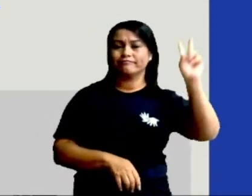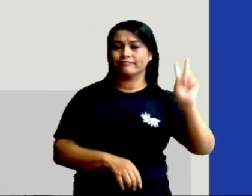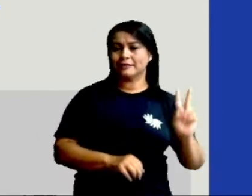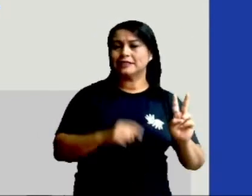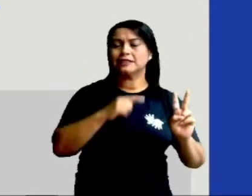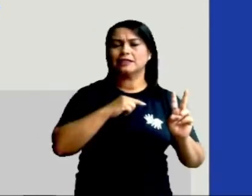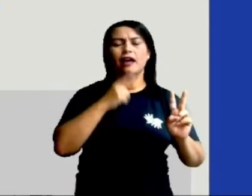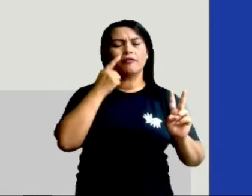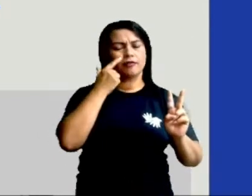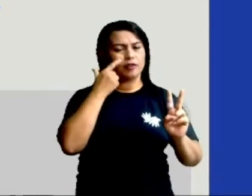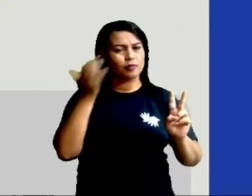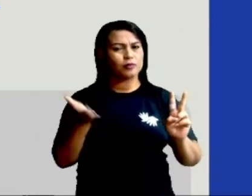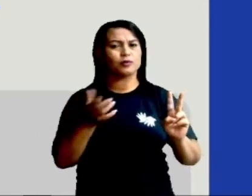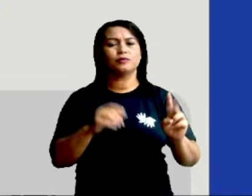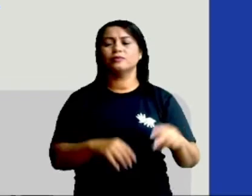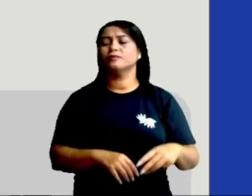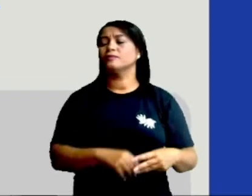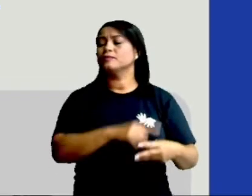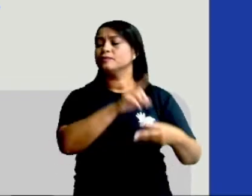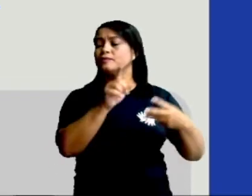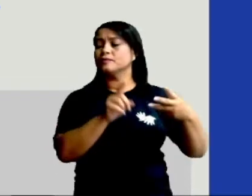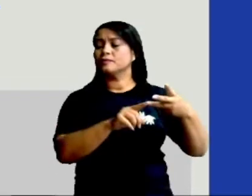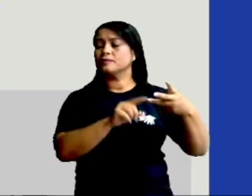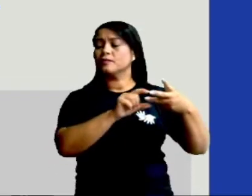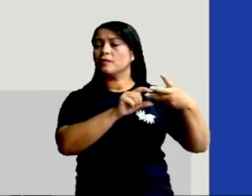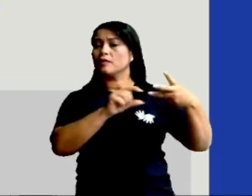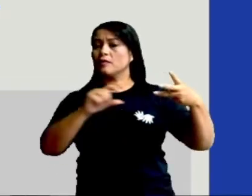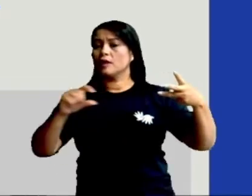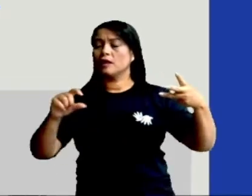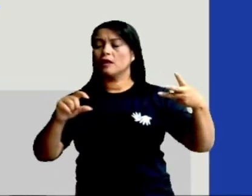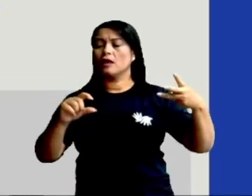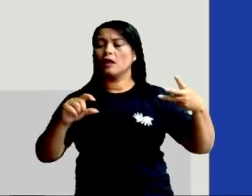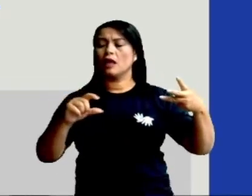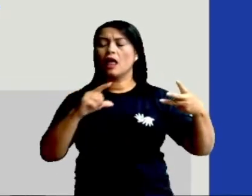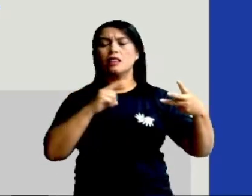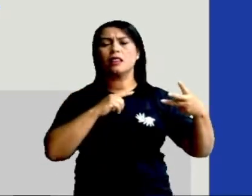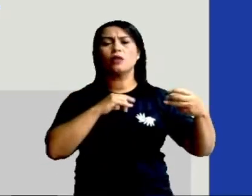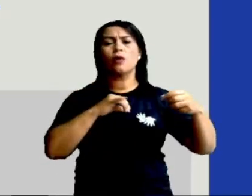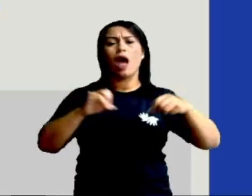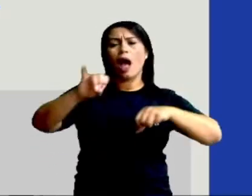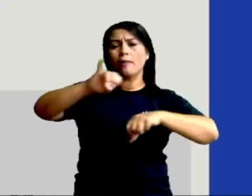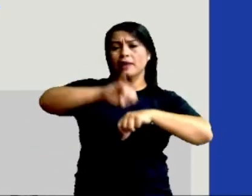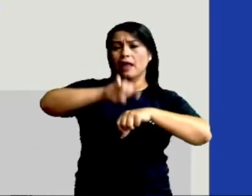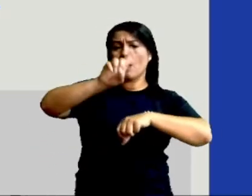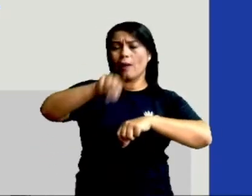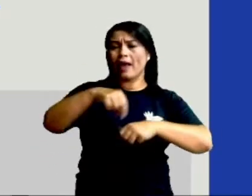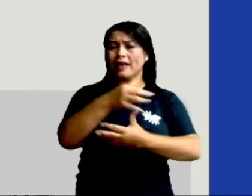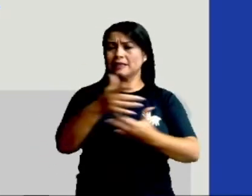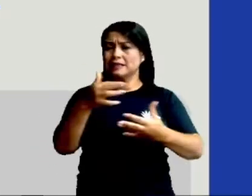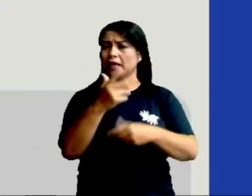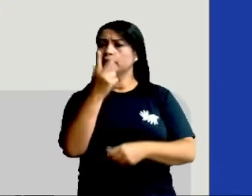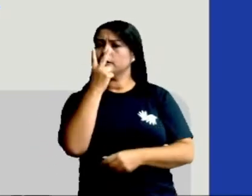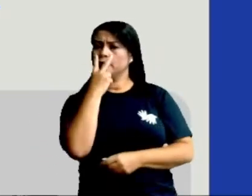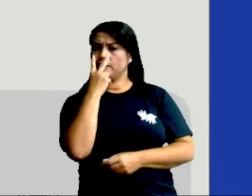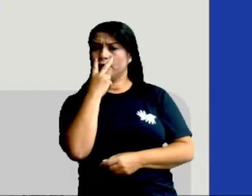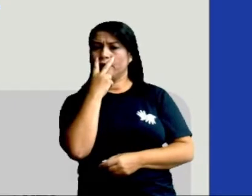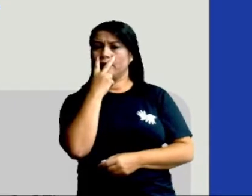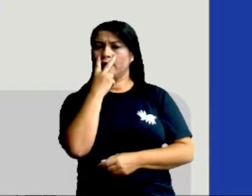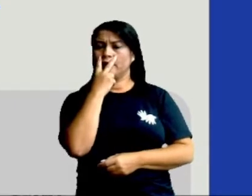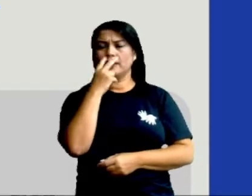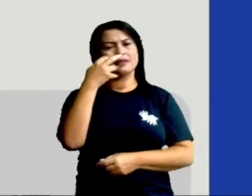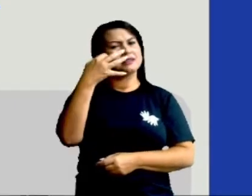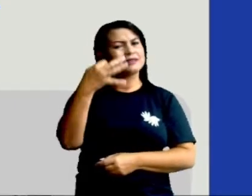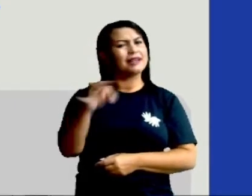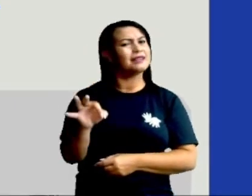das regiões terceira frase sua capital é a cidade de Vitória de Santo Antão